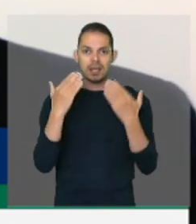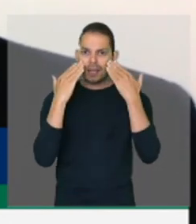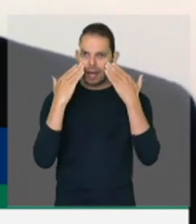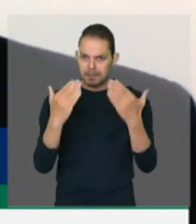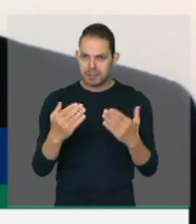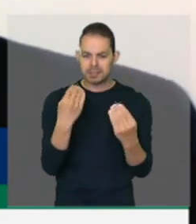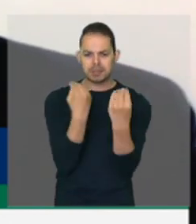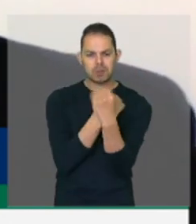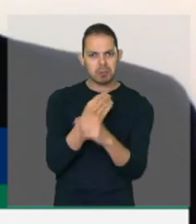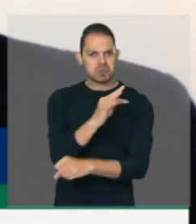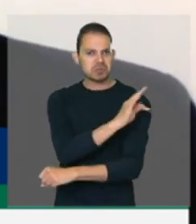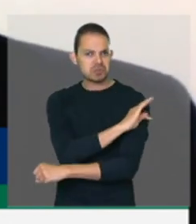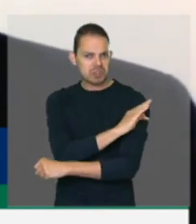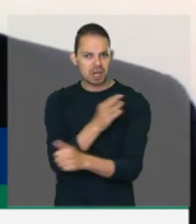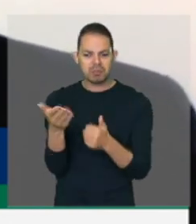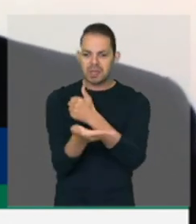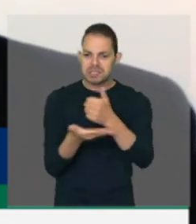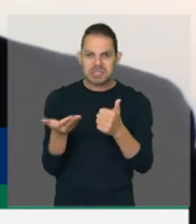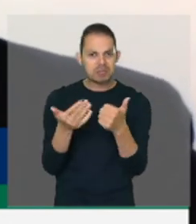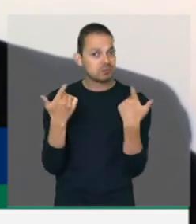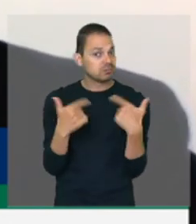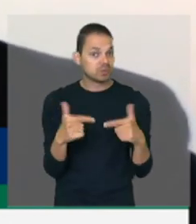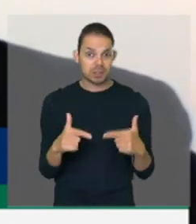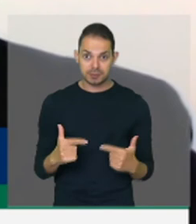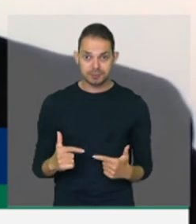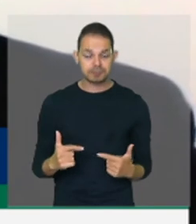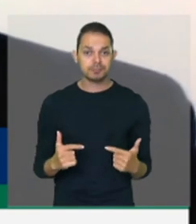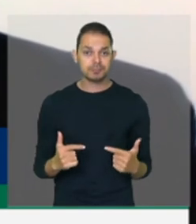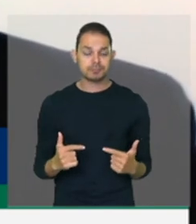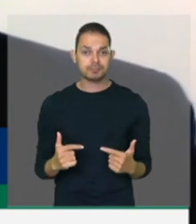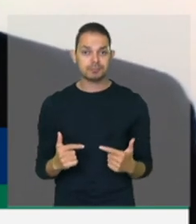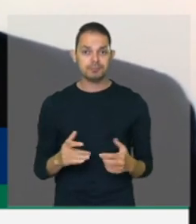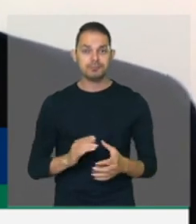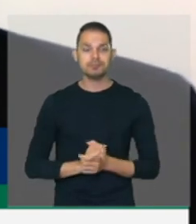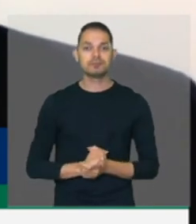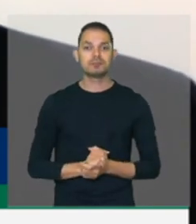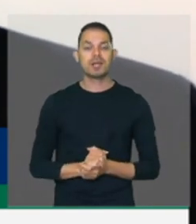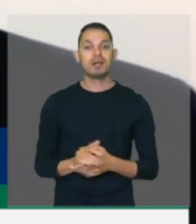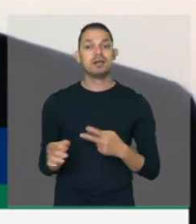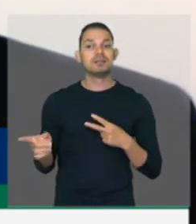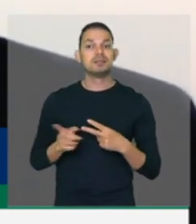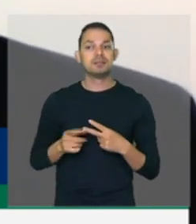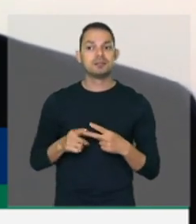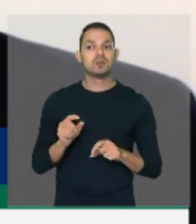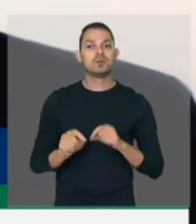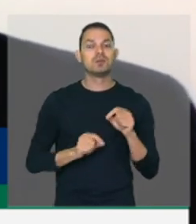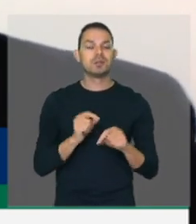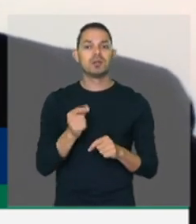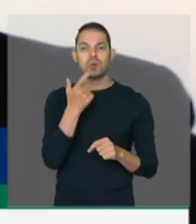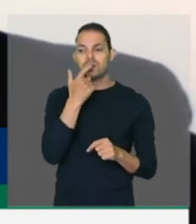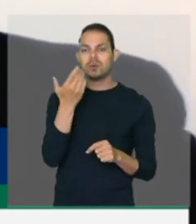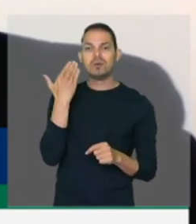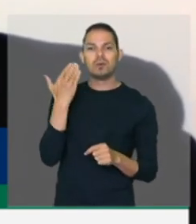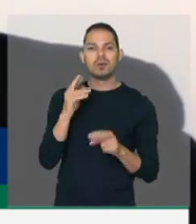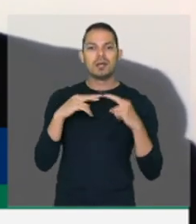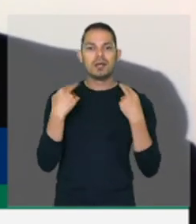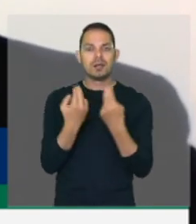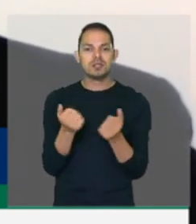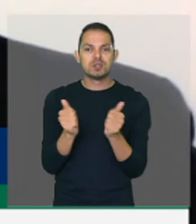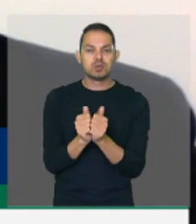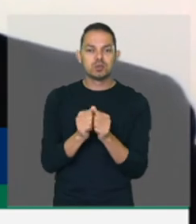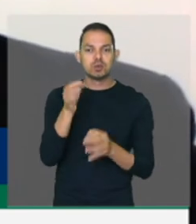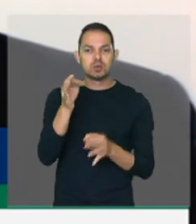argumentos técnicos para embasar a prisão do deputado. E a segunda, mais recentemente, na audiência de custódia